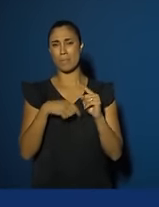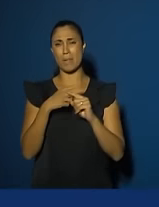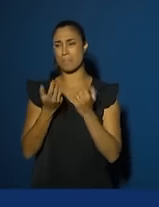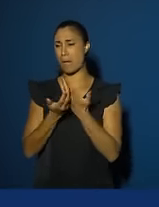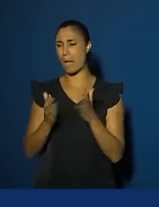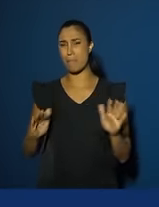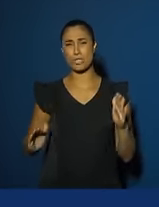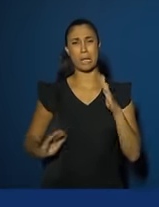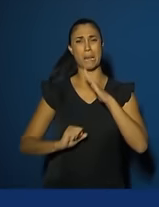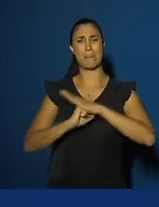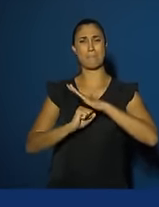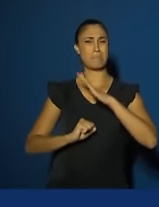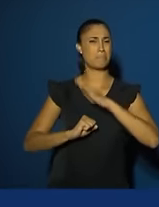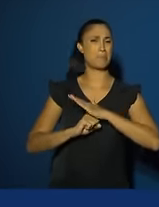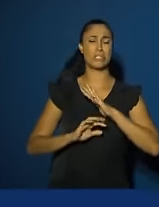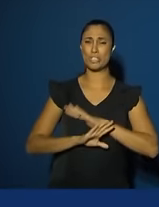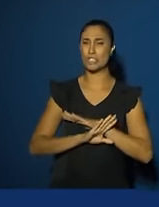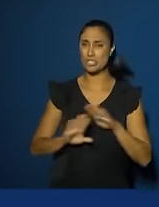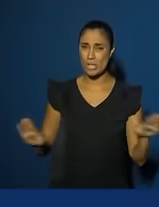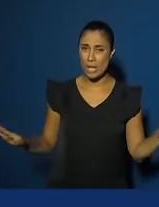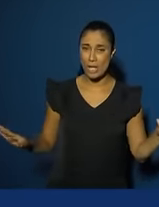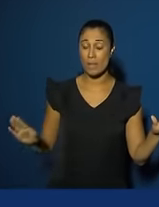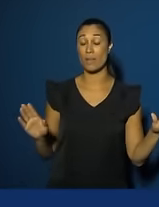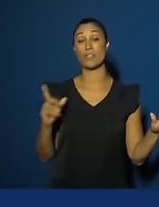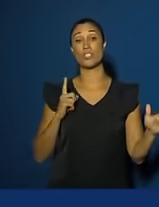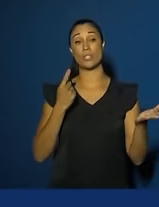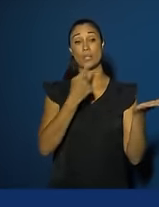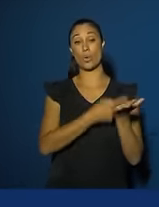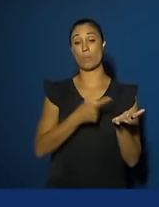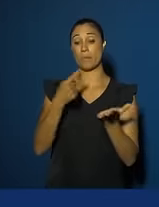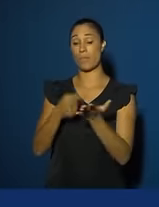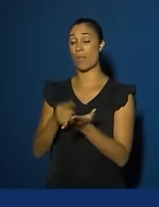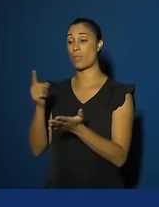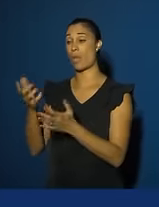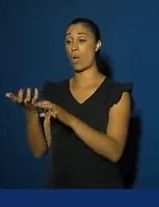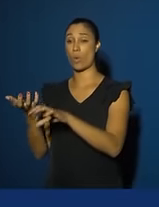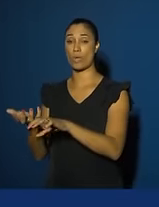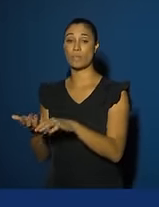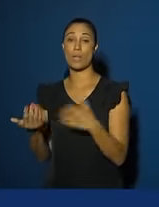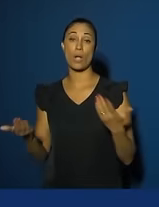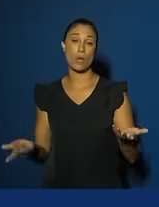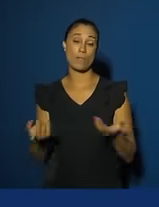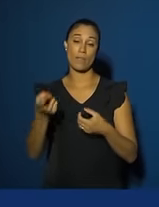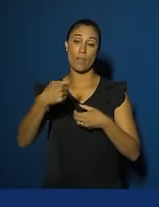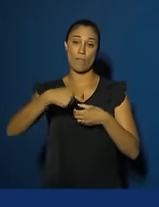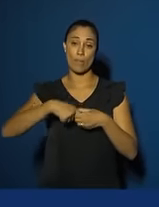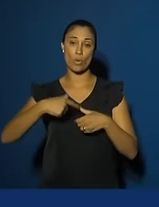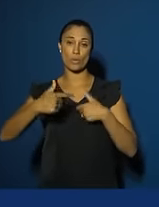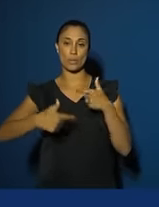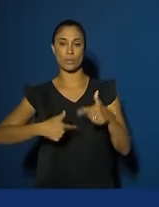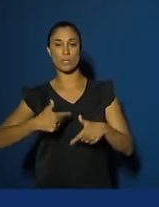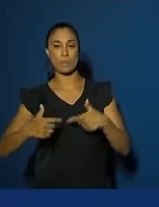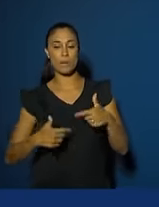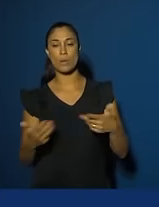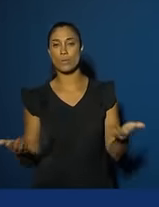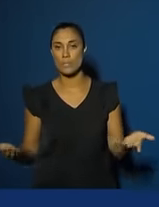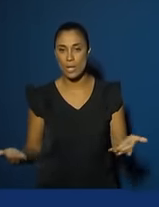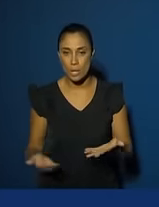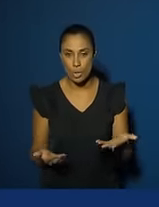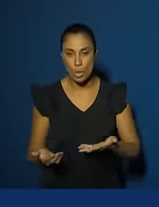esgotado o valor que tava sendo tinha sido combinado com o congresso vamos ver na volta Agora dos trabalhos